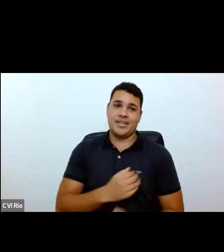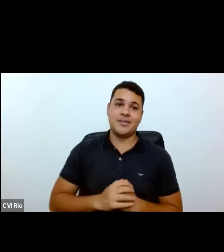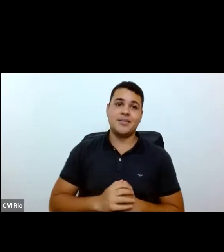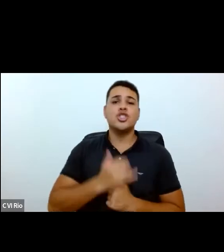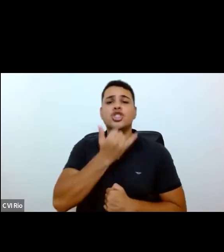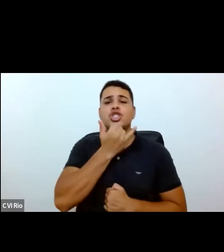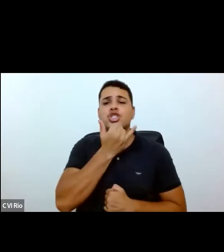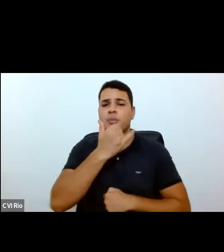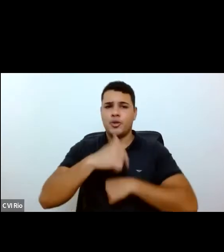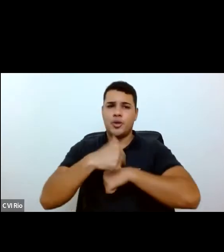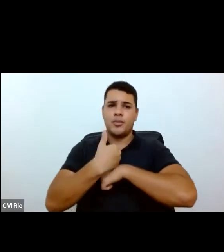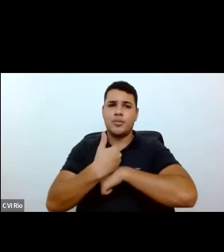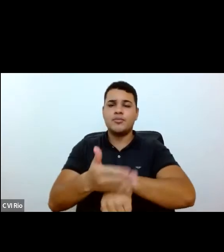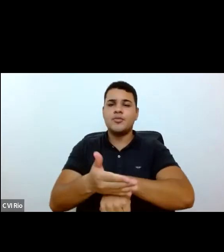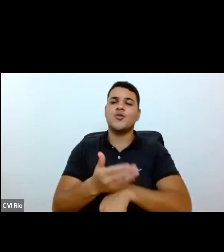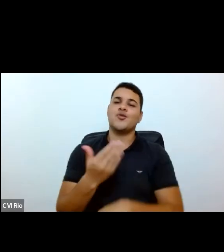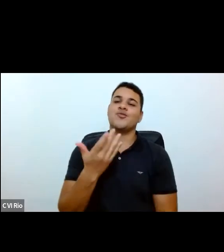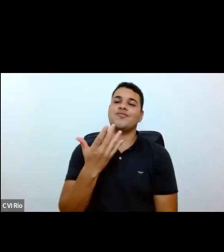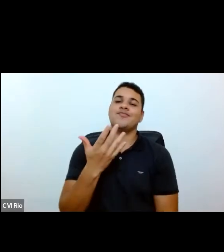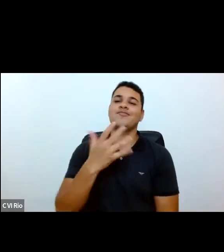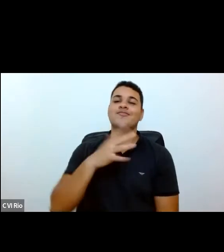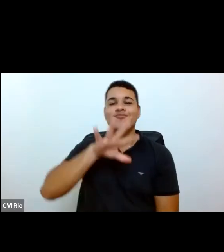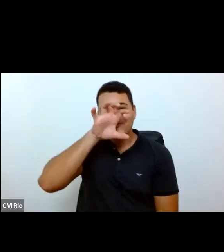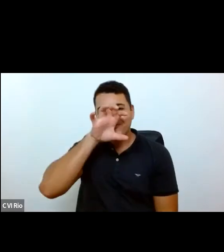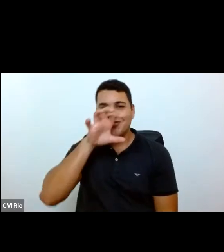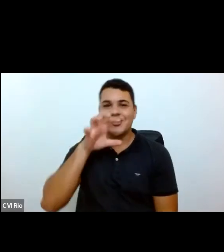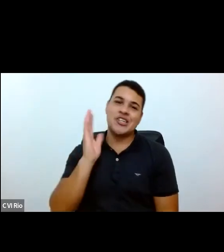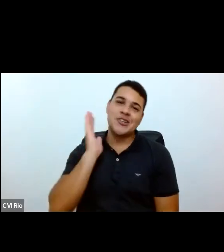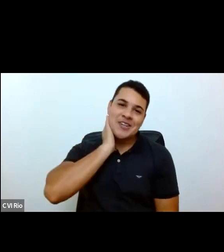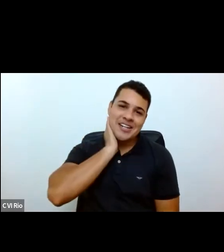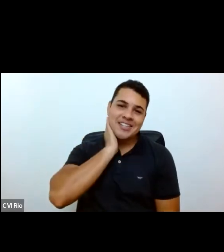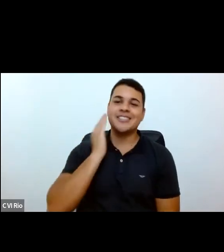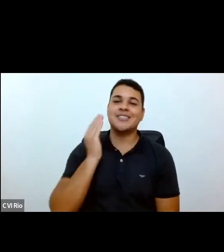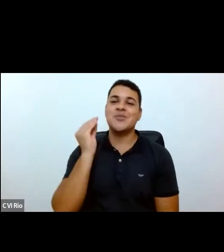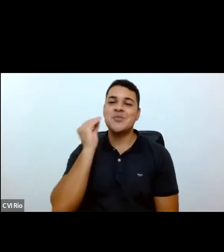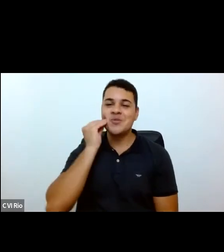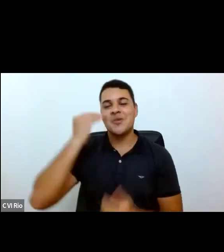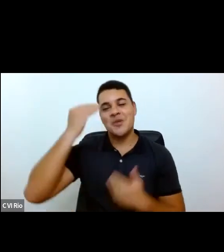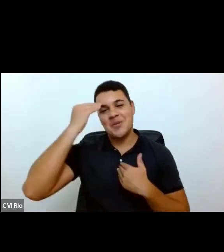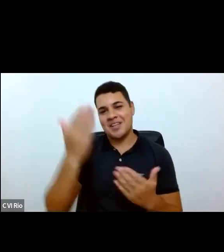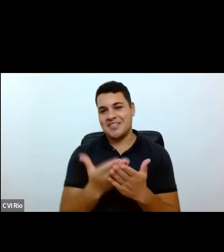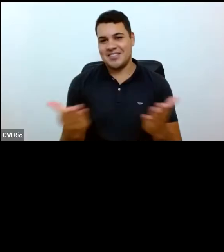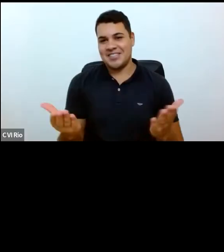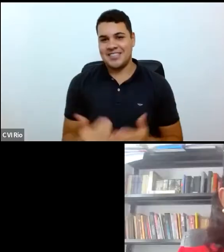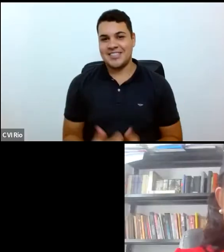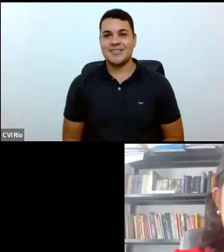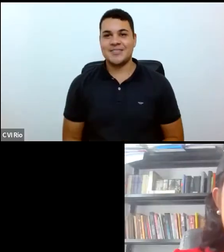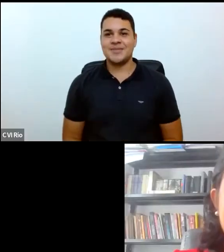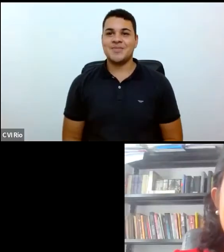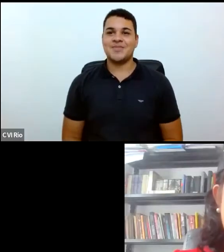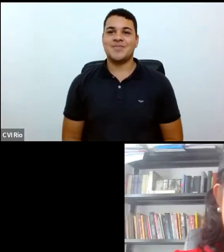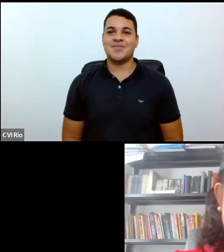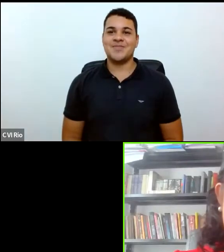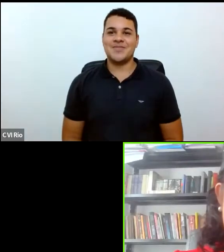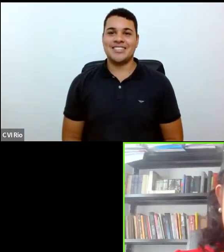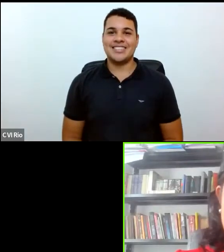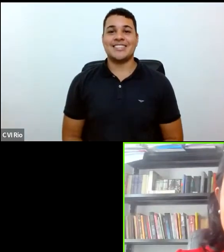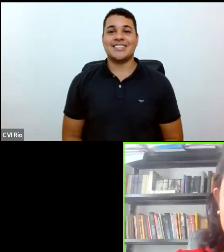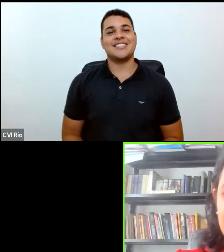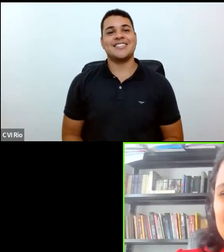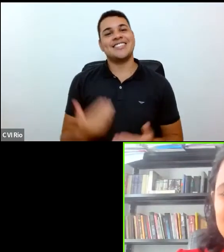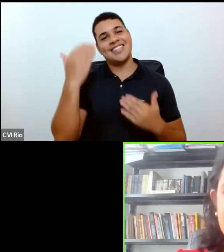perdão, um cheiro grande. Muito obrigada, muito obrigada. Nós que